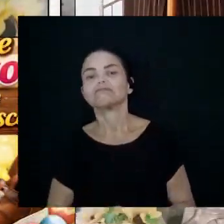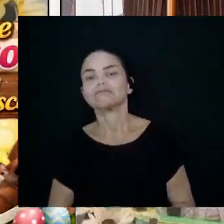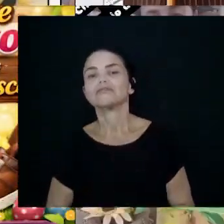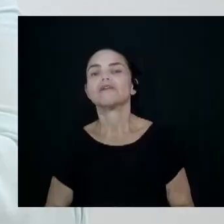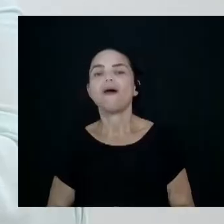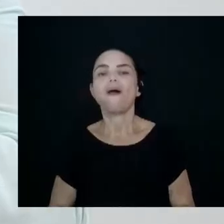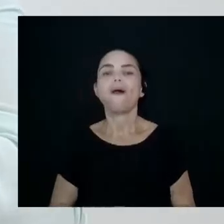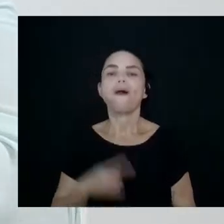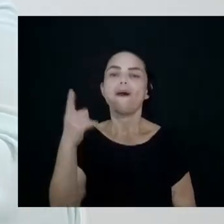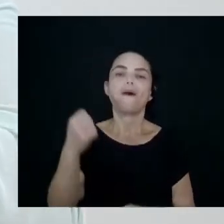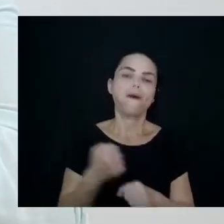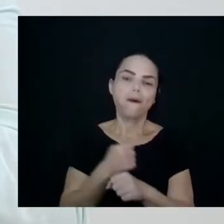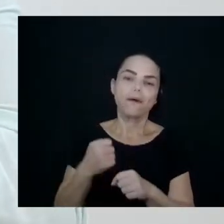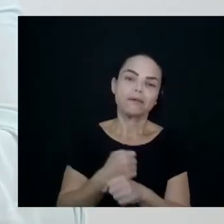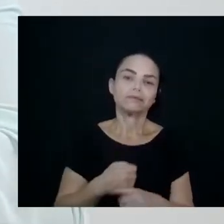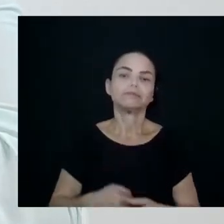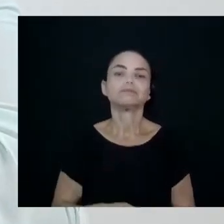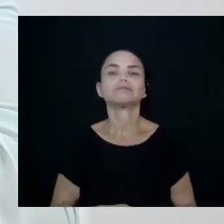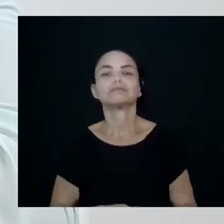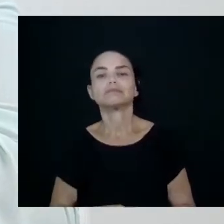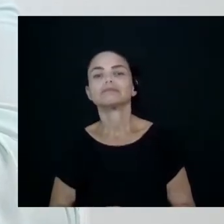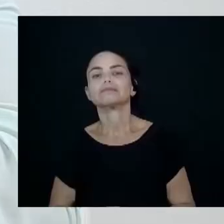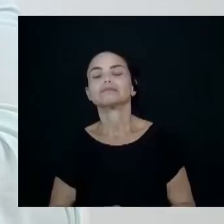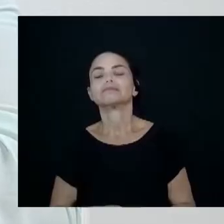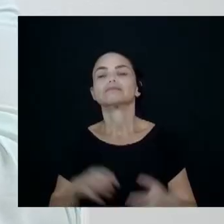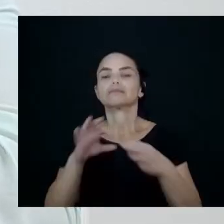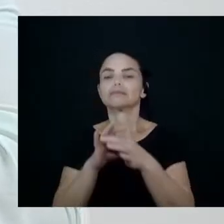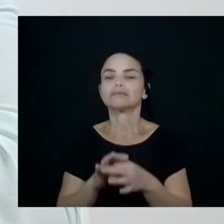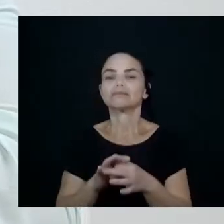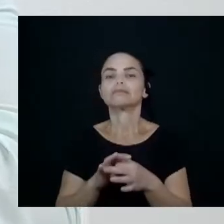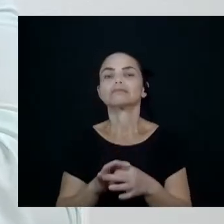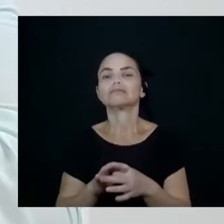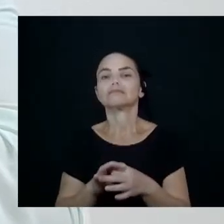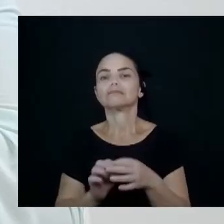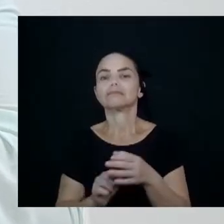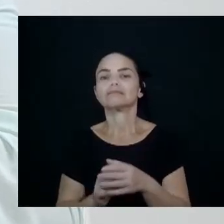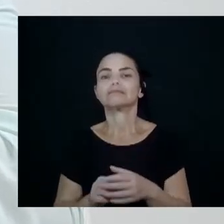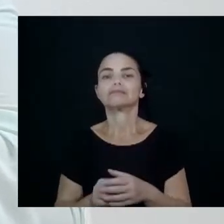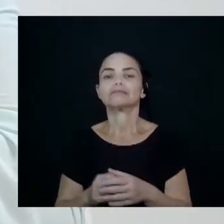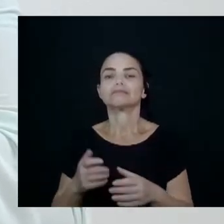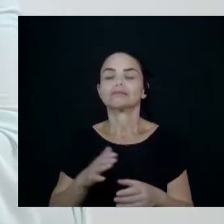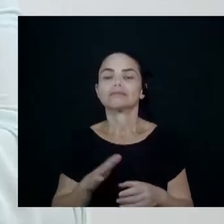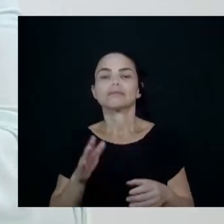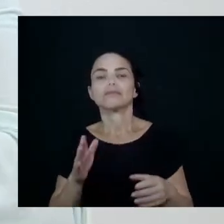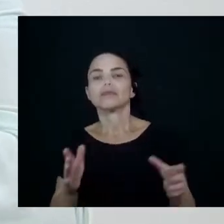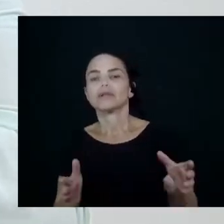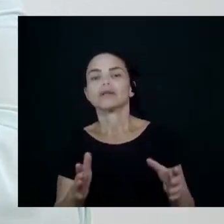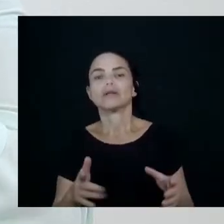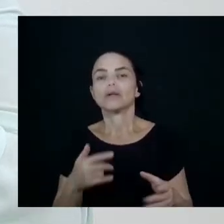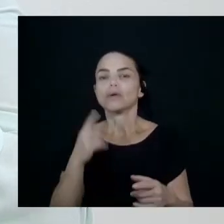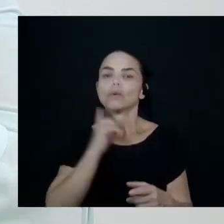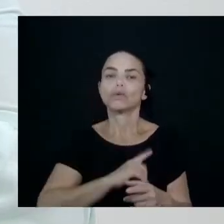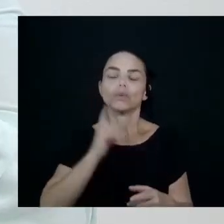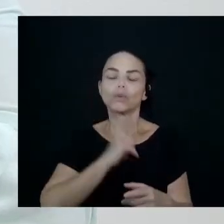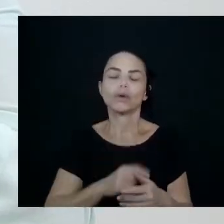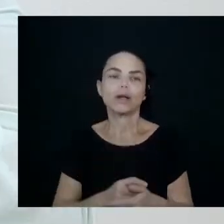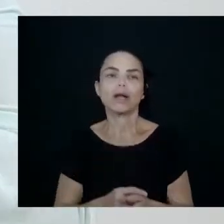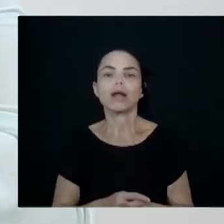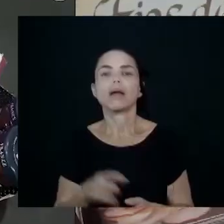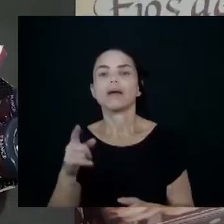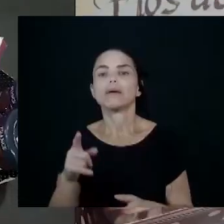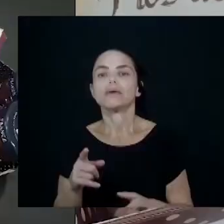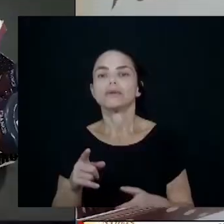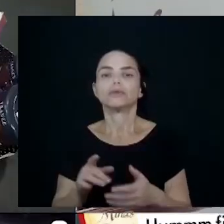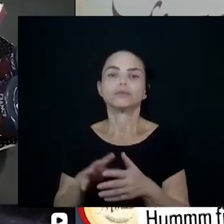montei há um ano, fez um ano agora em março, uma franquia de massas congeladas, são massas mineiras, fio de